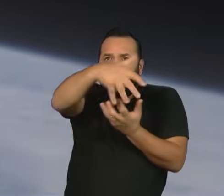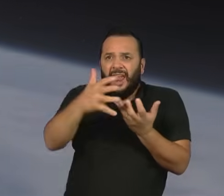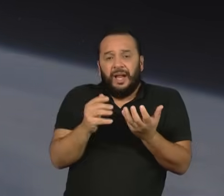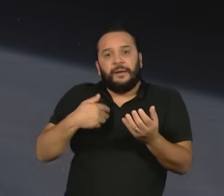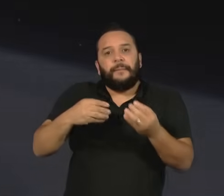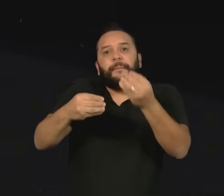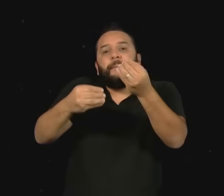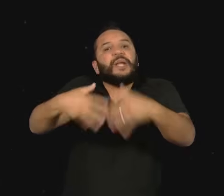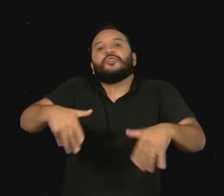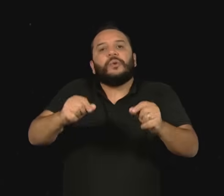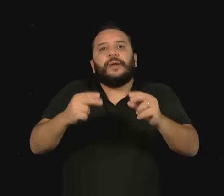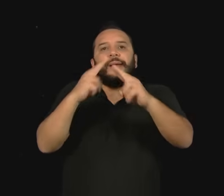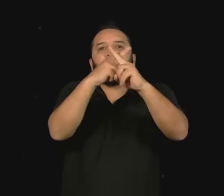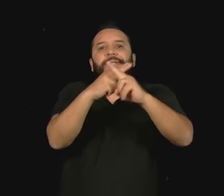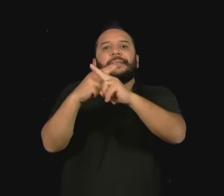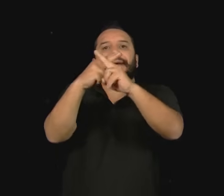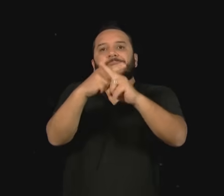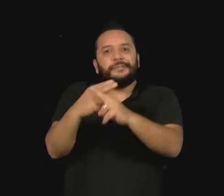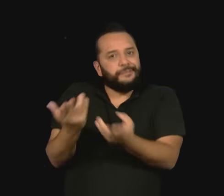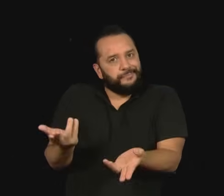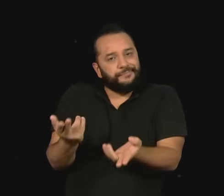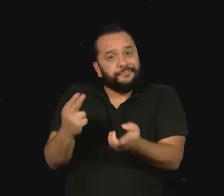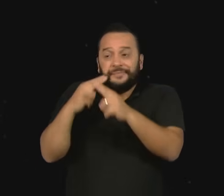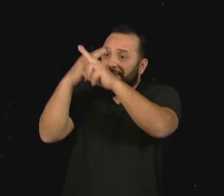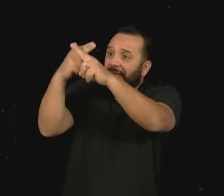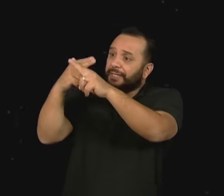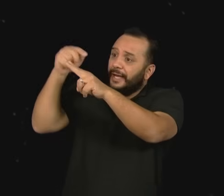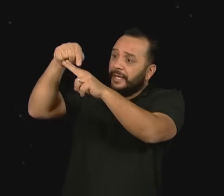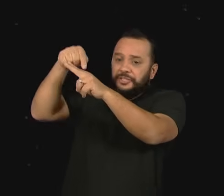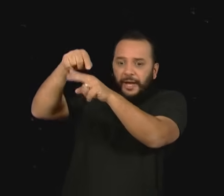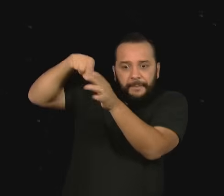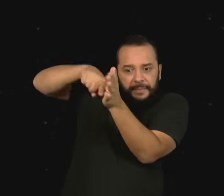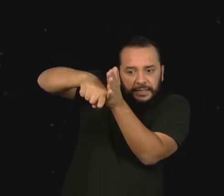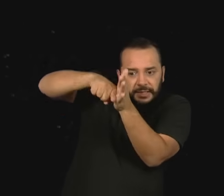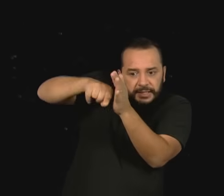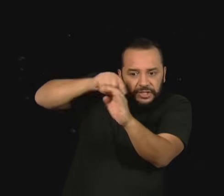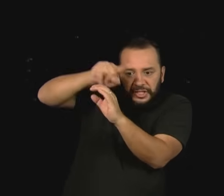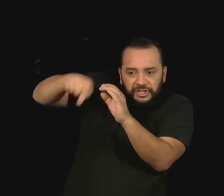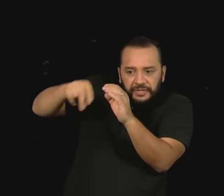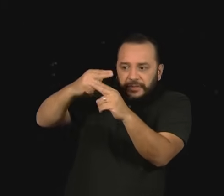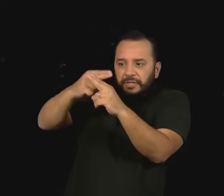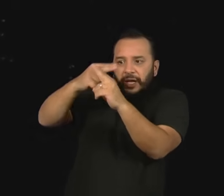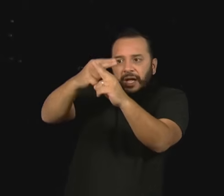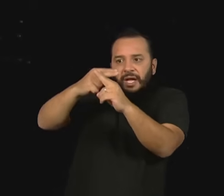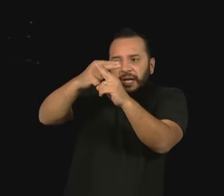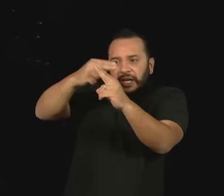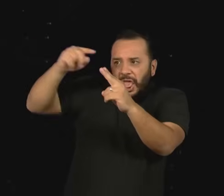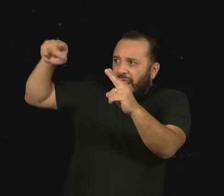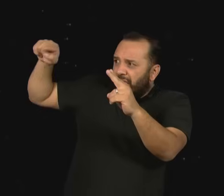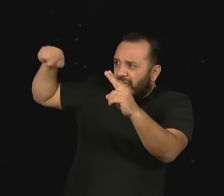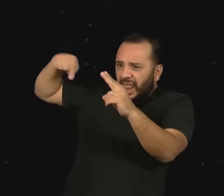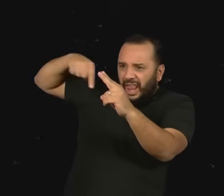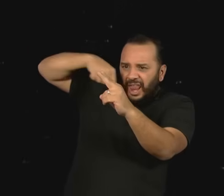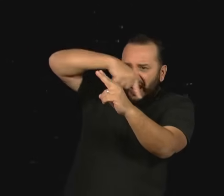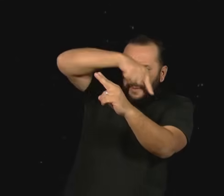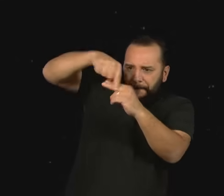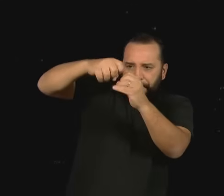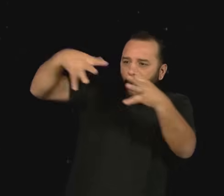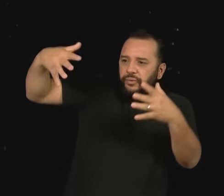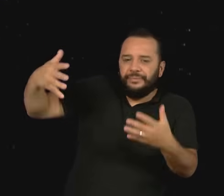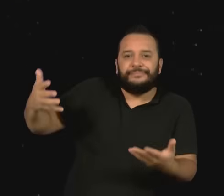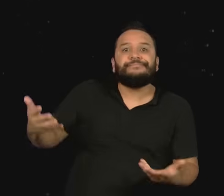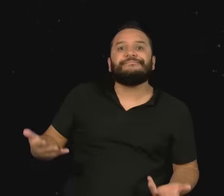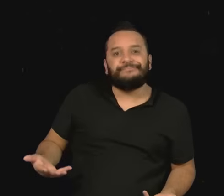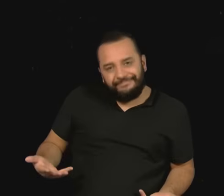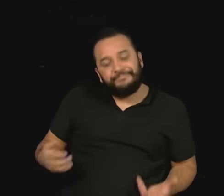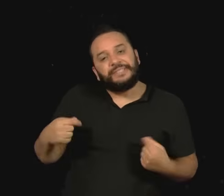satélites essenciais, inclusive para pesquisas científicas. Por isso, desenvolver estratégias para que a quantidade de